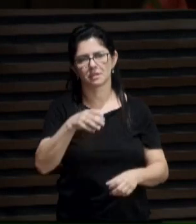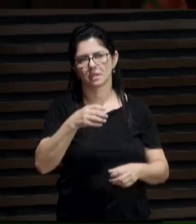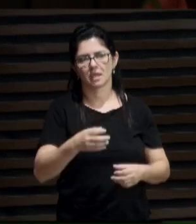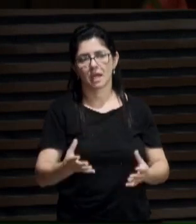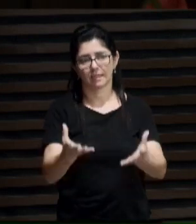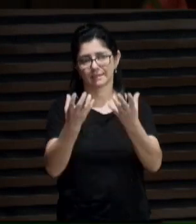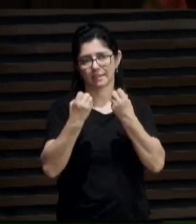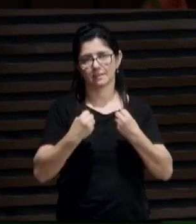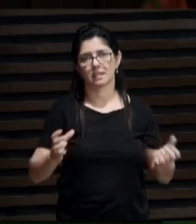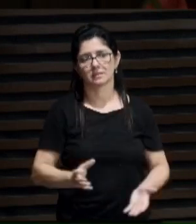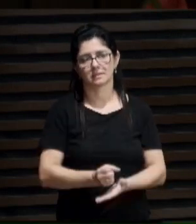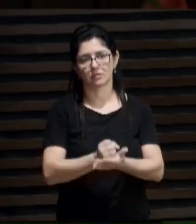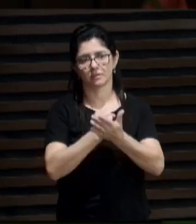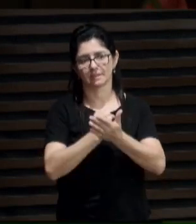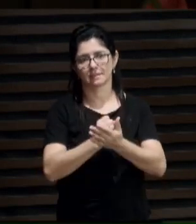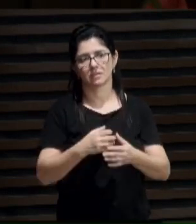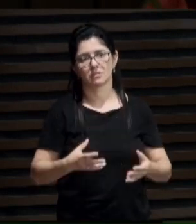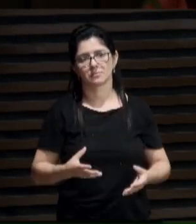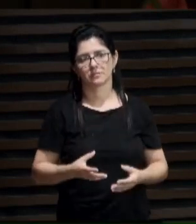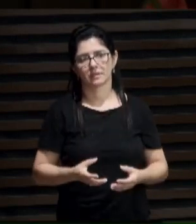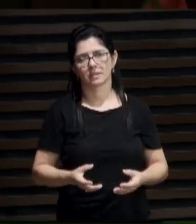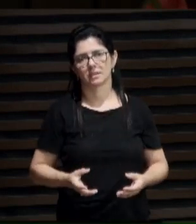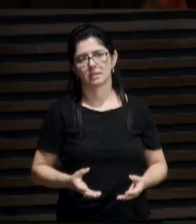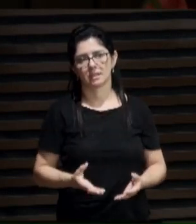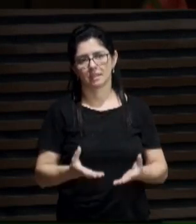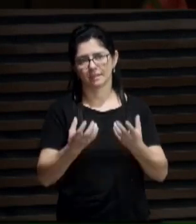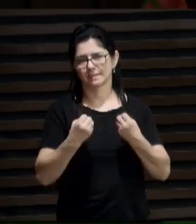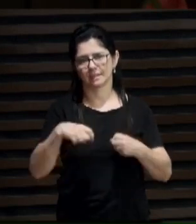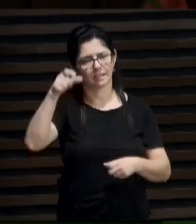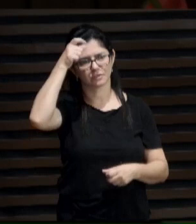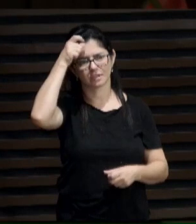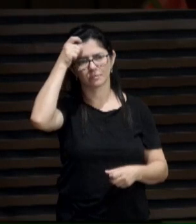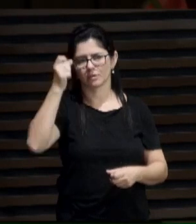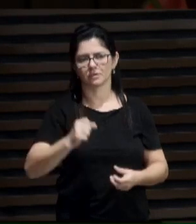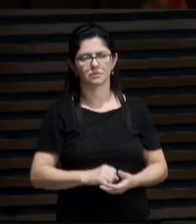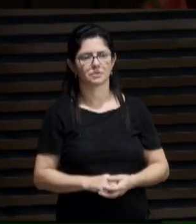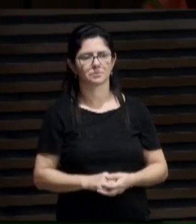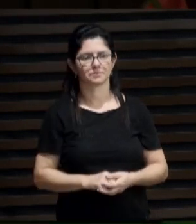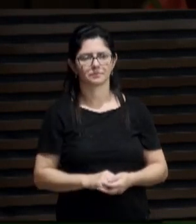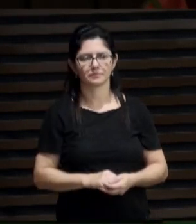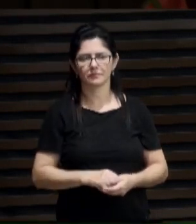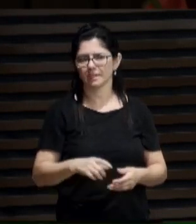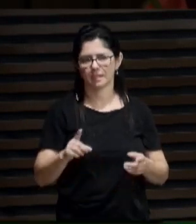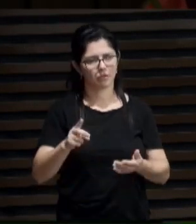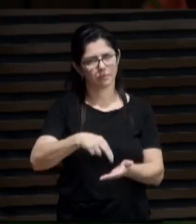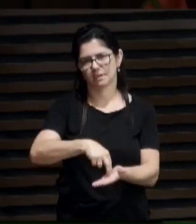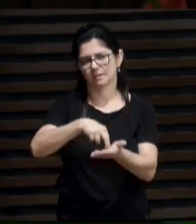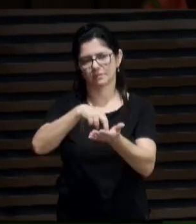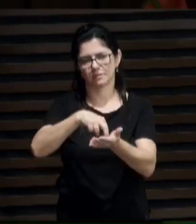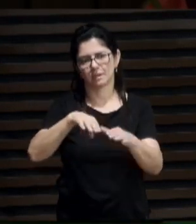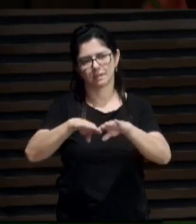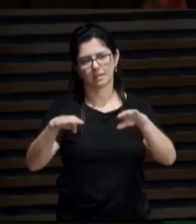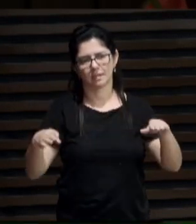cálice do Senhor e o cálice dos demônios. Não podeis ser participantes da mesa do